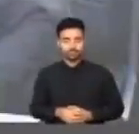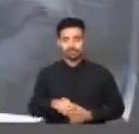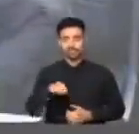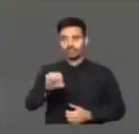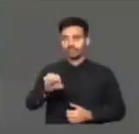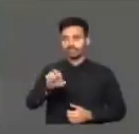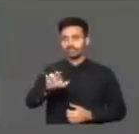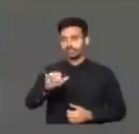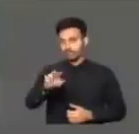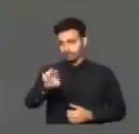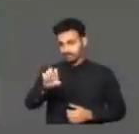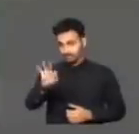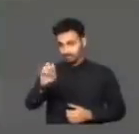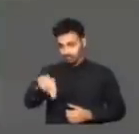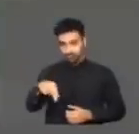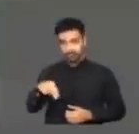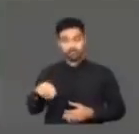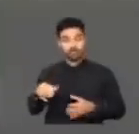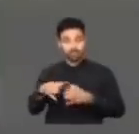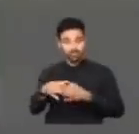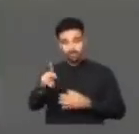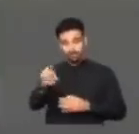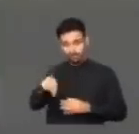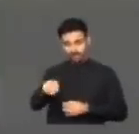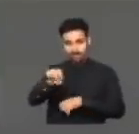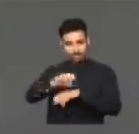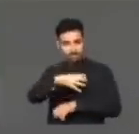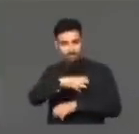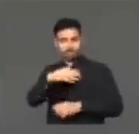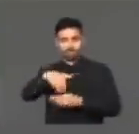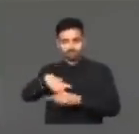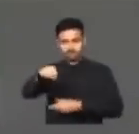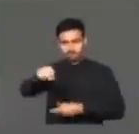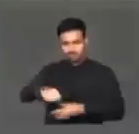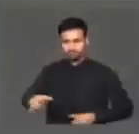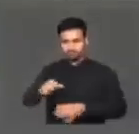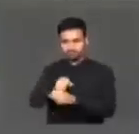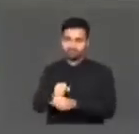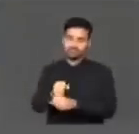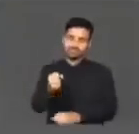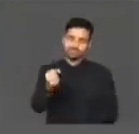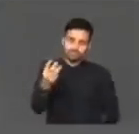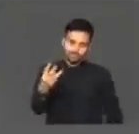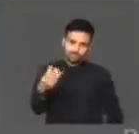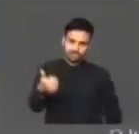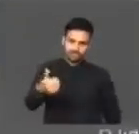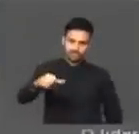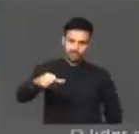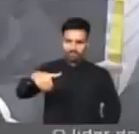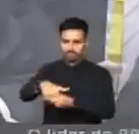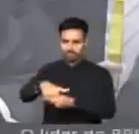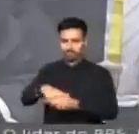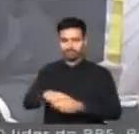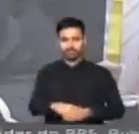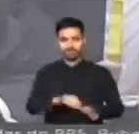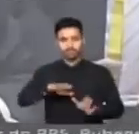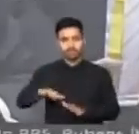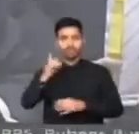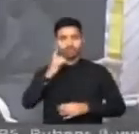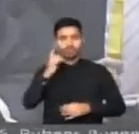Erivelton Santana, do PEM, do Estado da Bahia, votou sim e acumulou 319 votos.